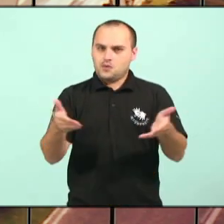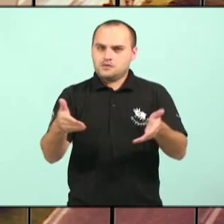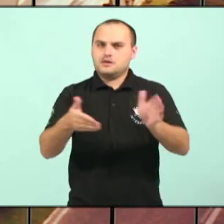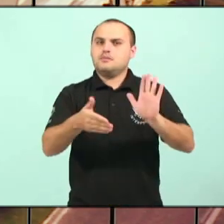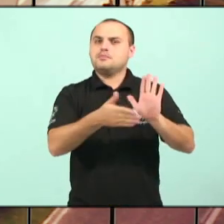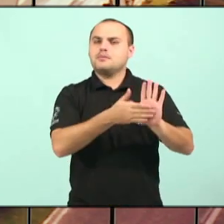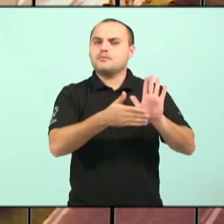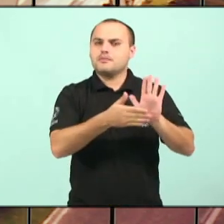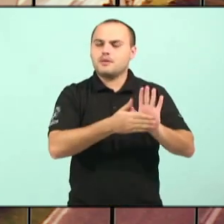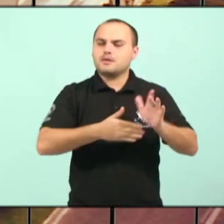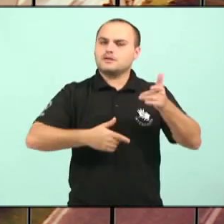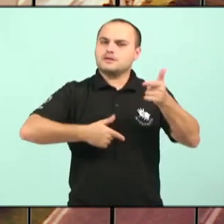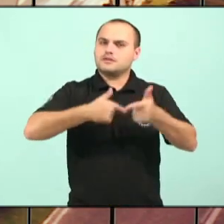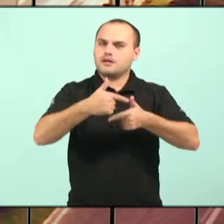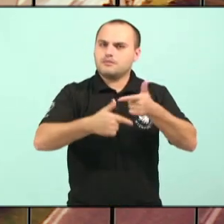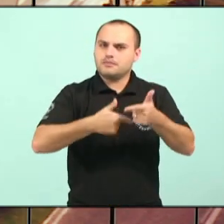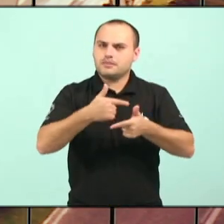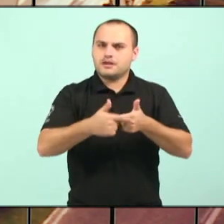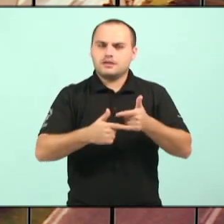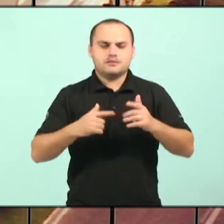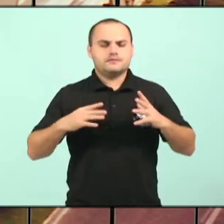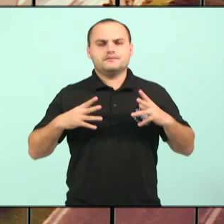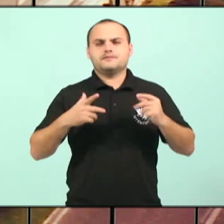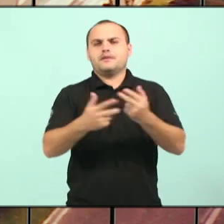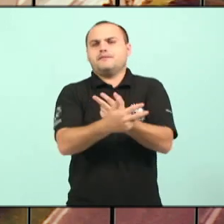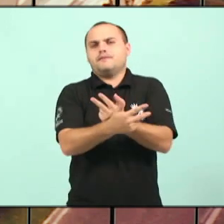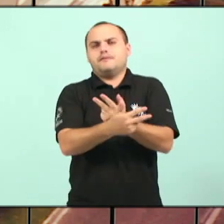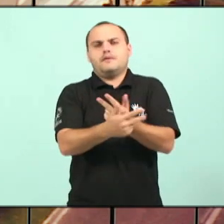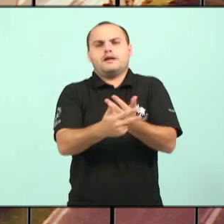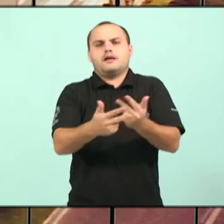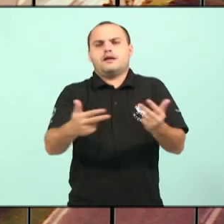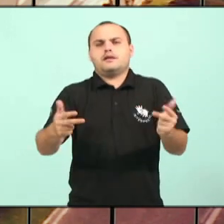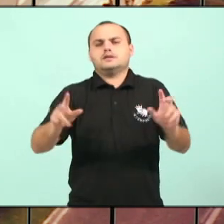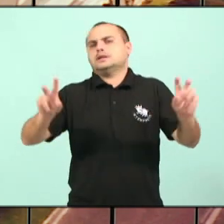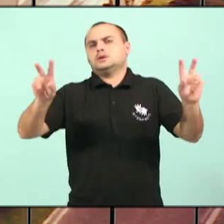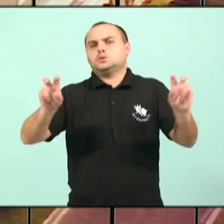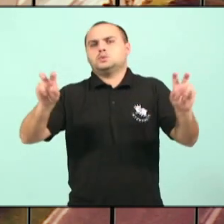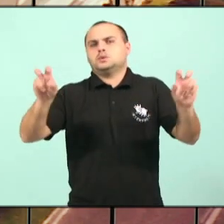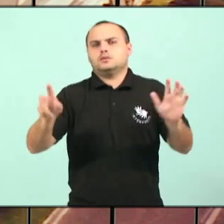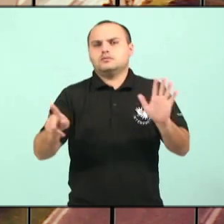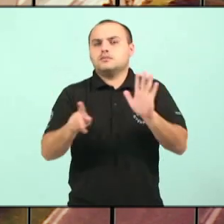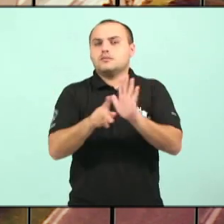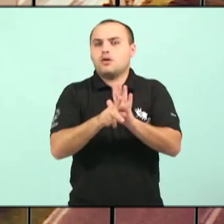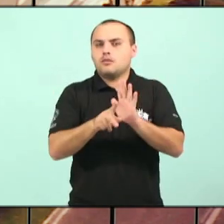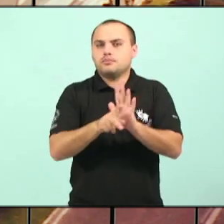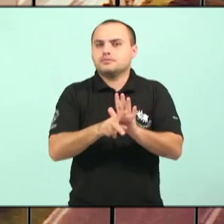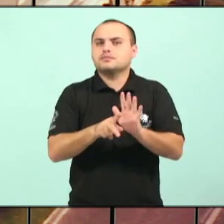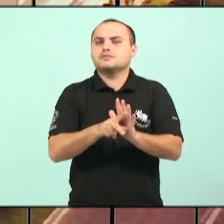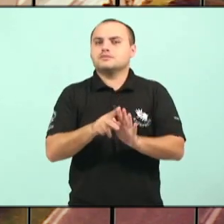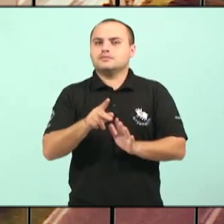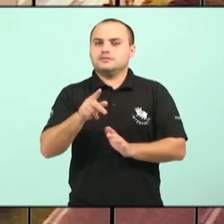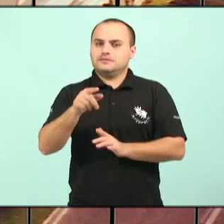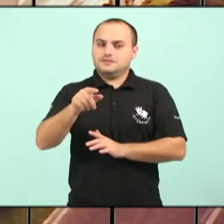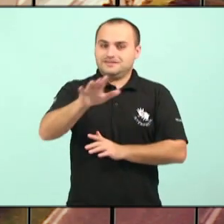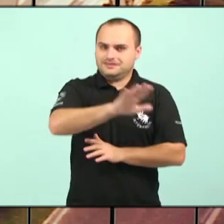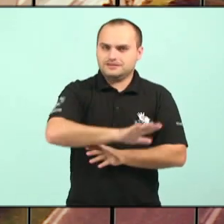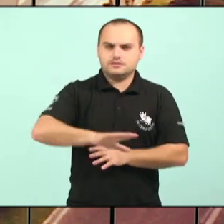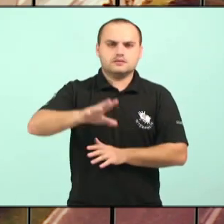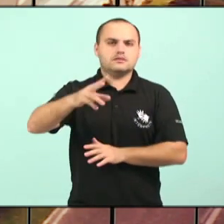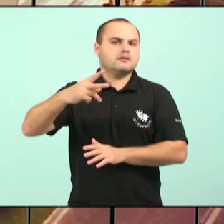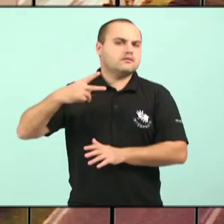o trabalho, os mais variados assuntos a respeito que